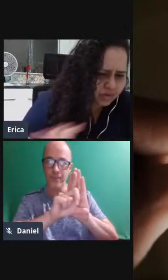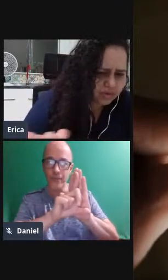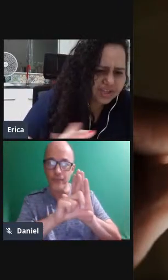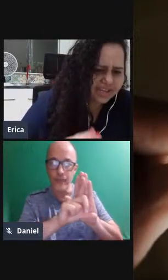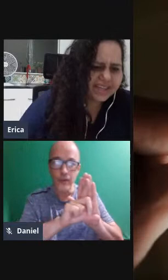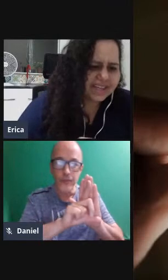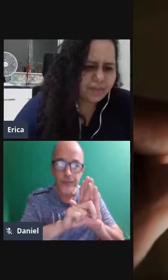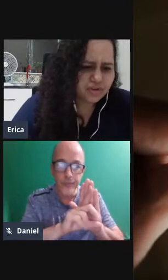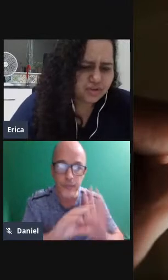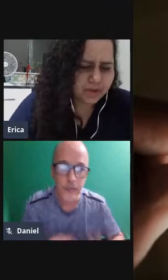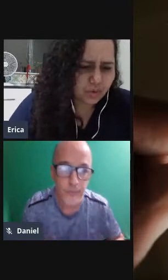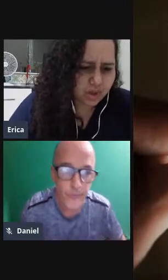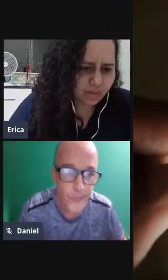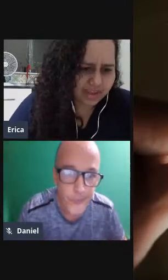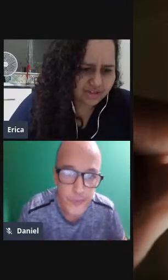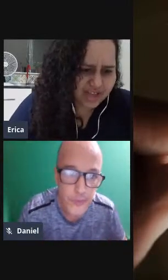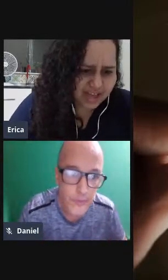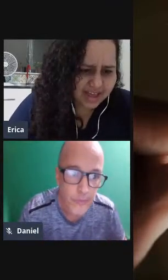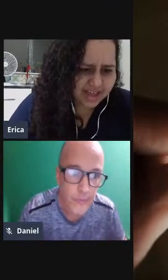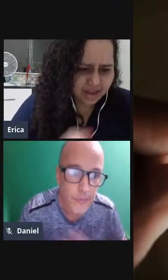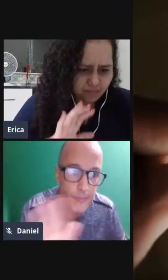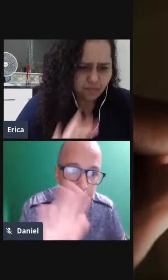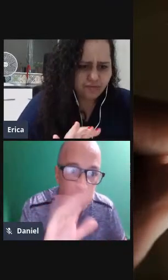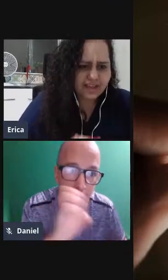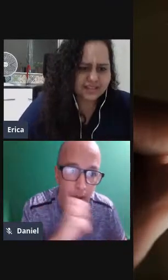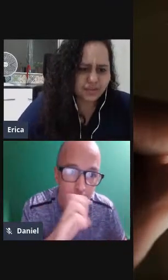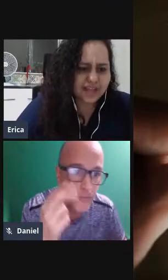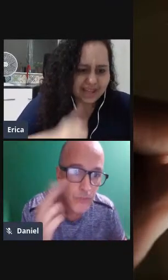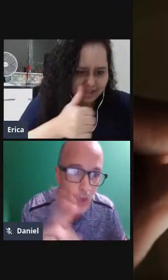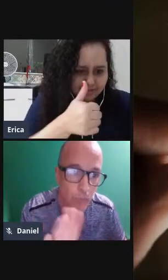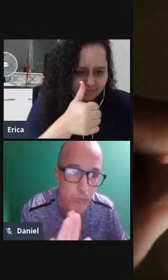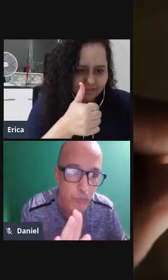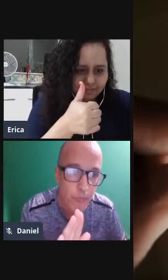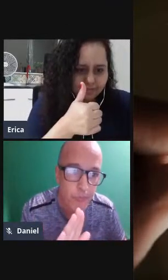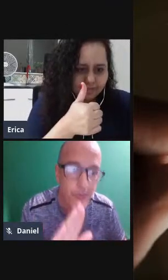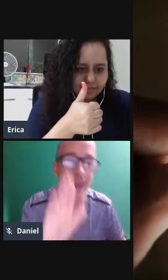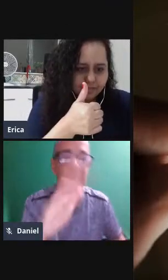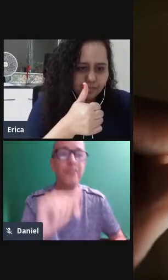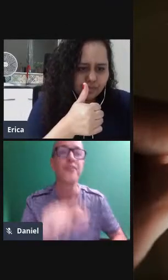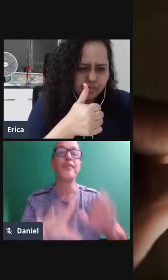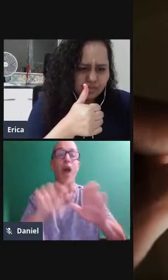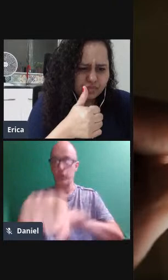É, eu não achei aqui, depois eu explico o que eu ia achar. Eu vou falar então da lei.